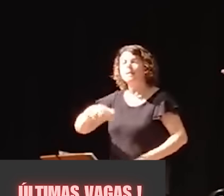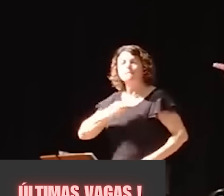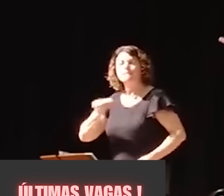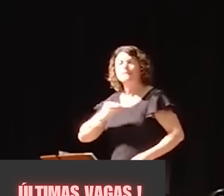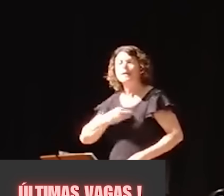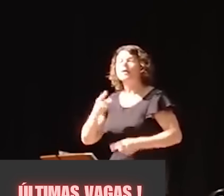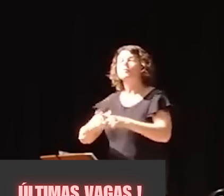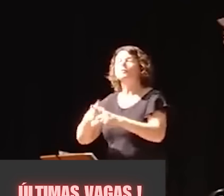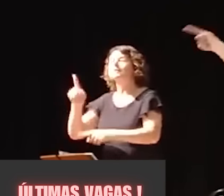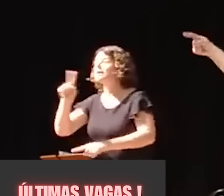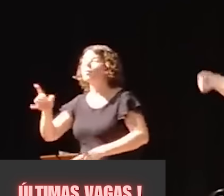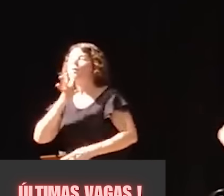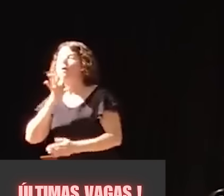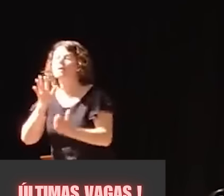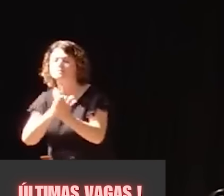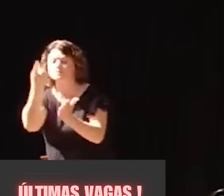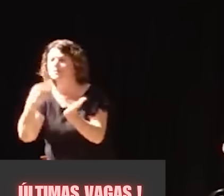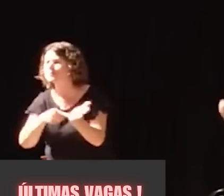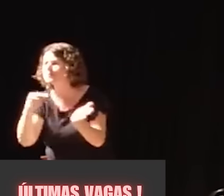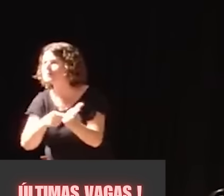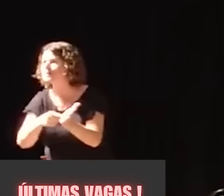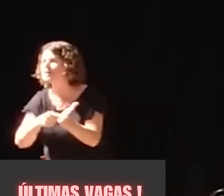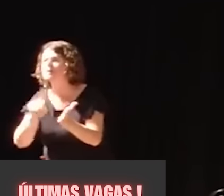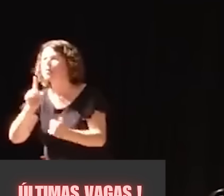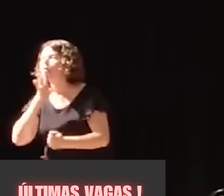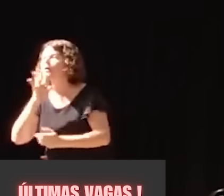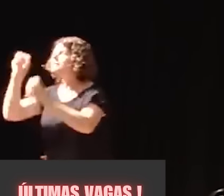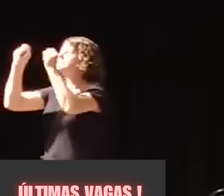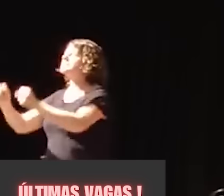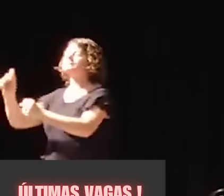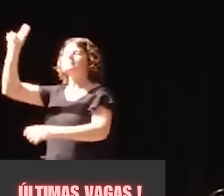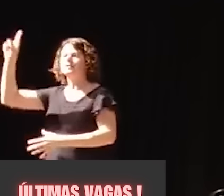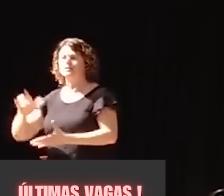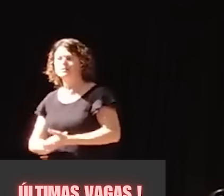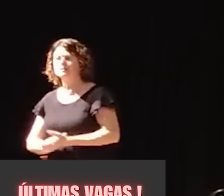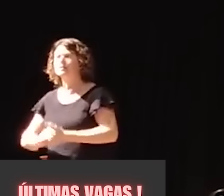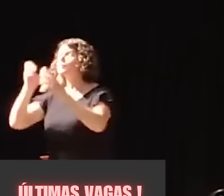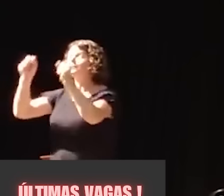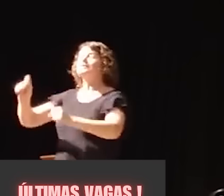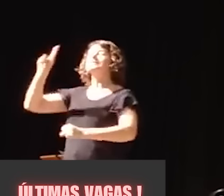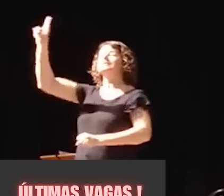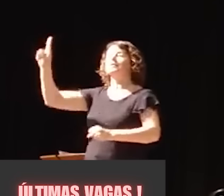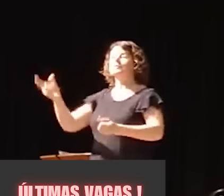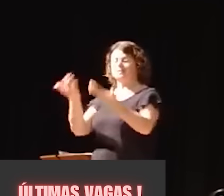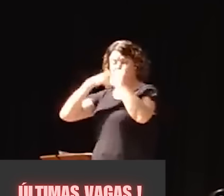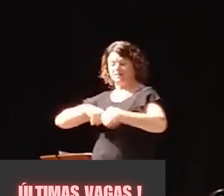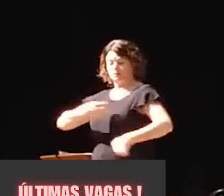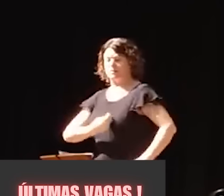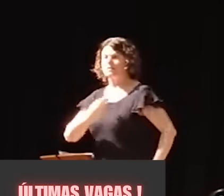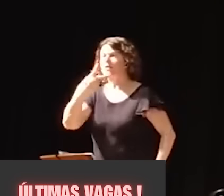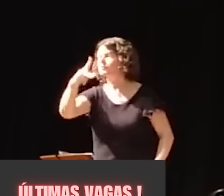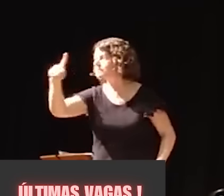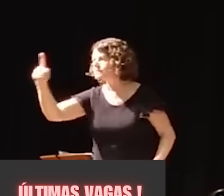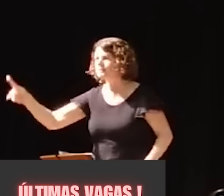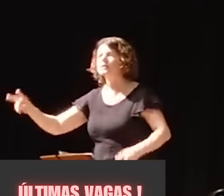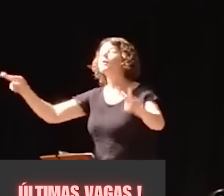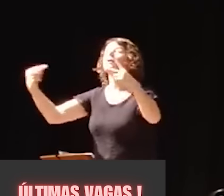Espírito Santo que habita na sua vida mamãe olha para mim aqui papai esposa